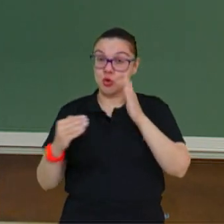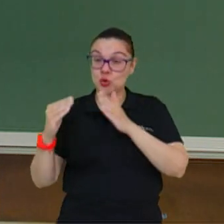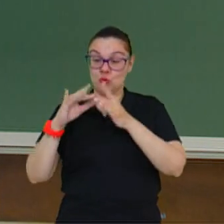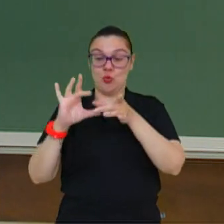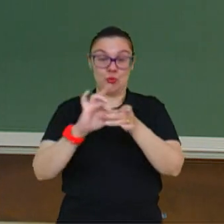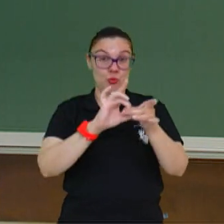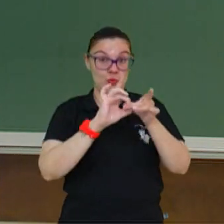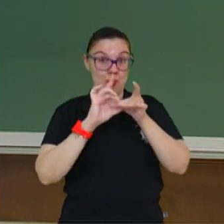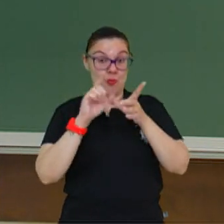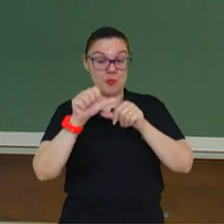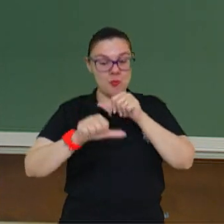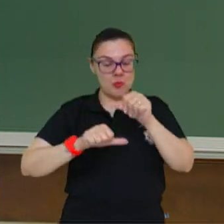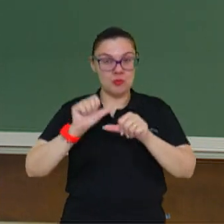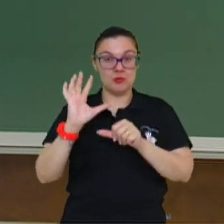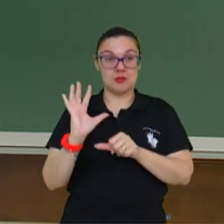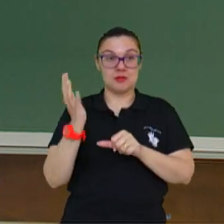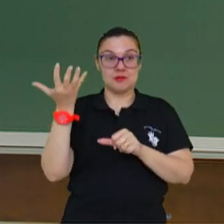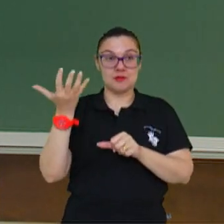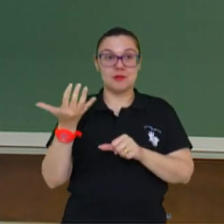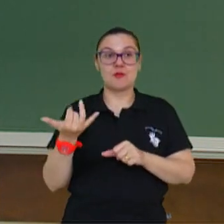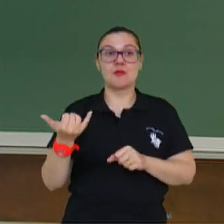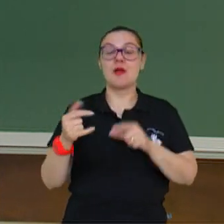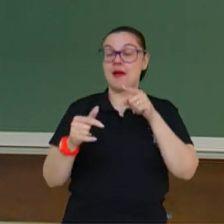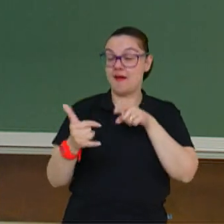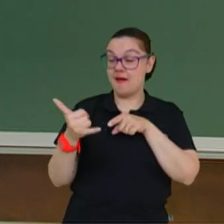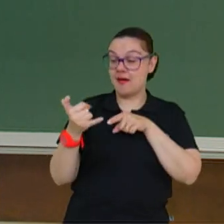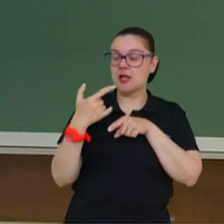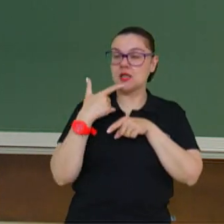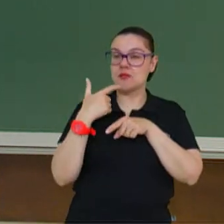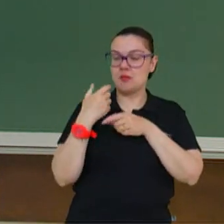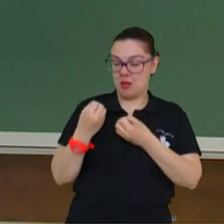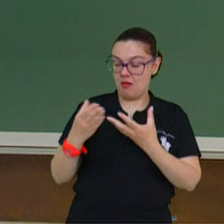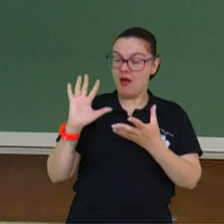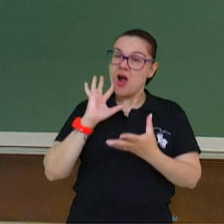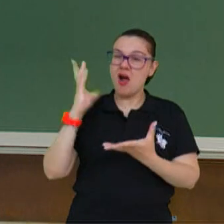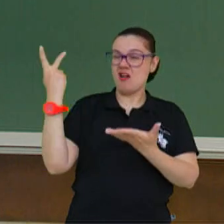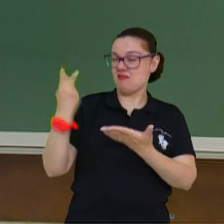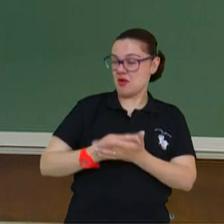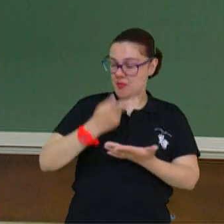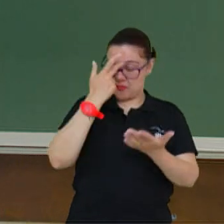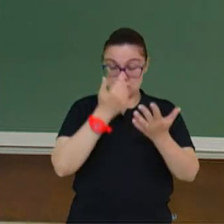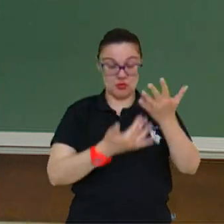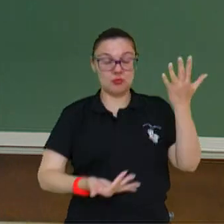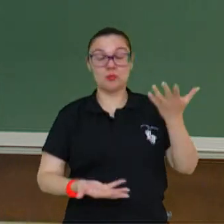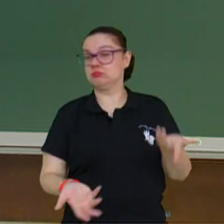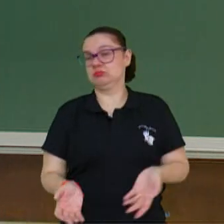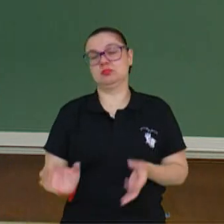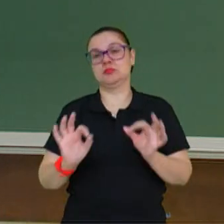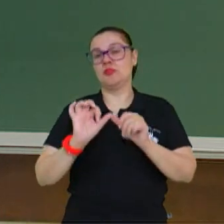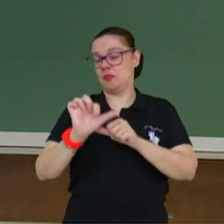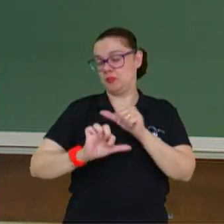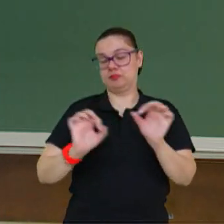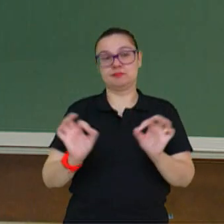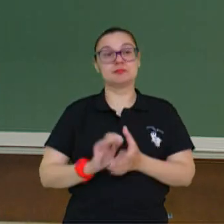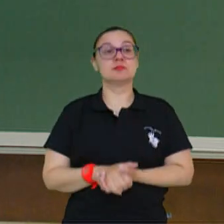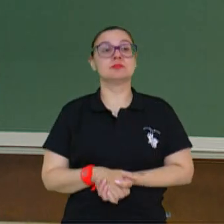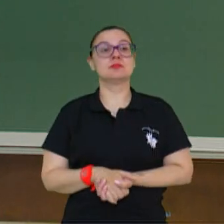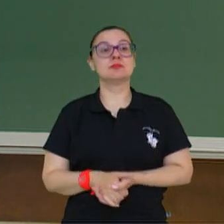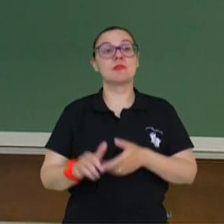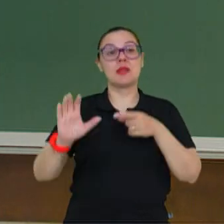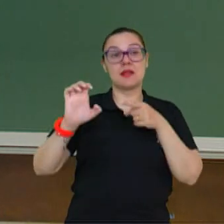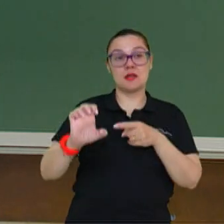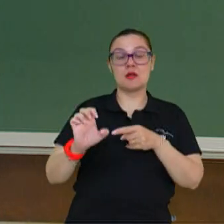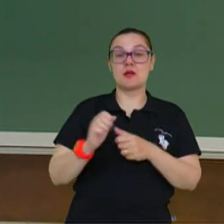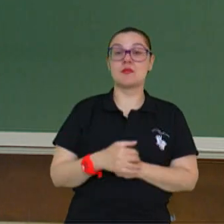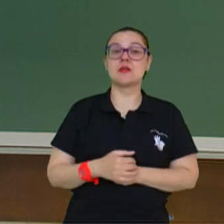todo, mudança de atitude. A caneta vermelha representa a atitude do doador? Não nada que, estas duas aqui são absurdas, nada que a gente remeta a isso.